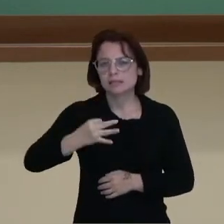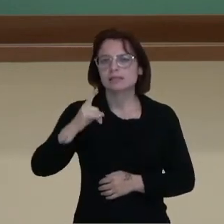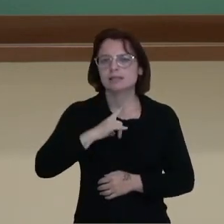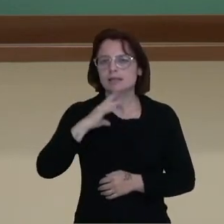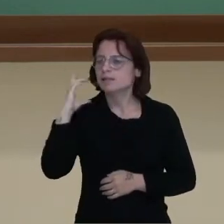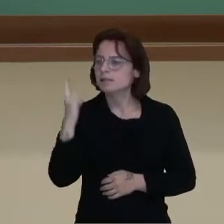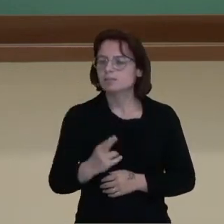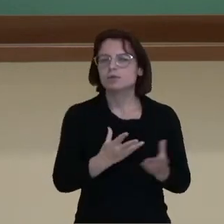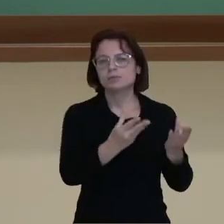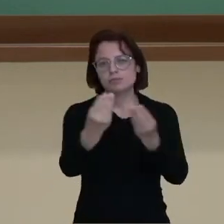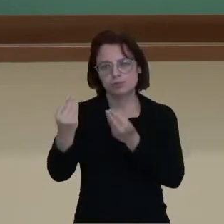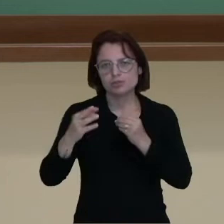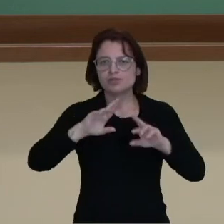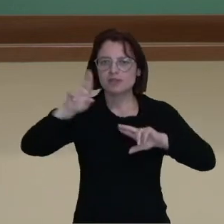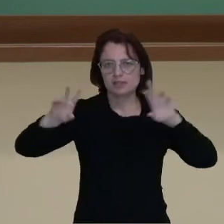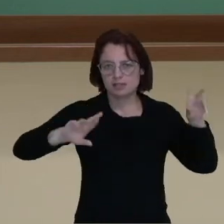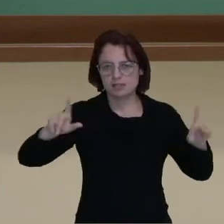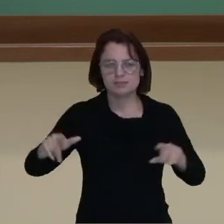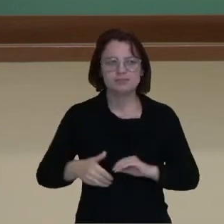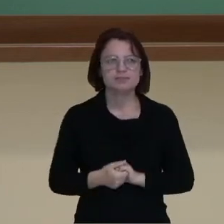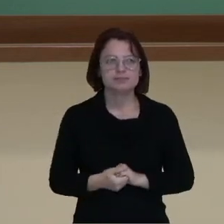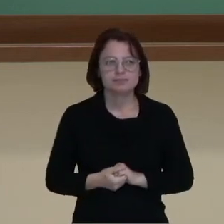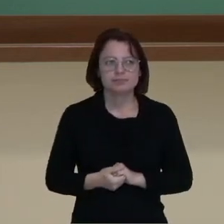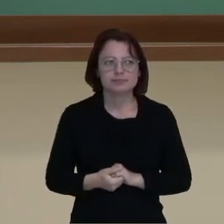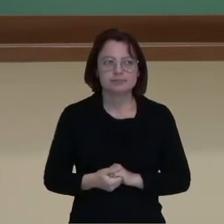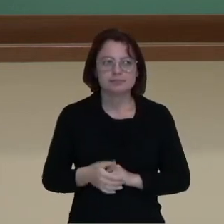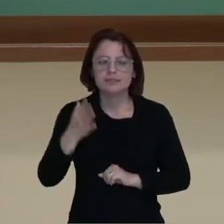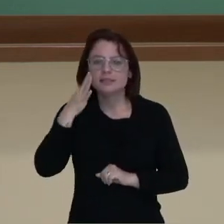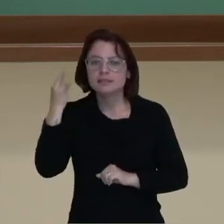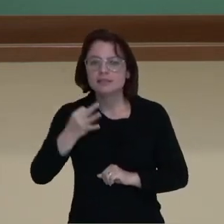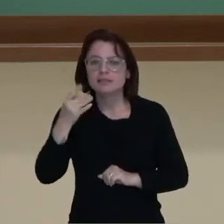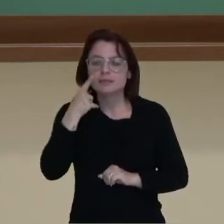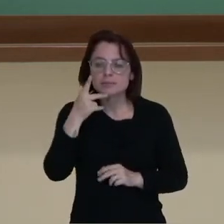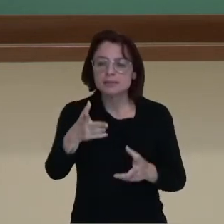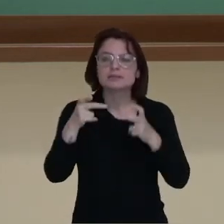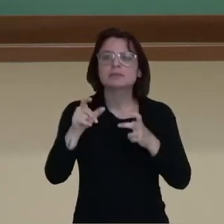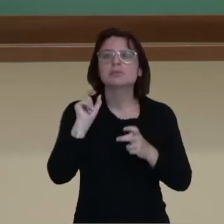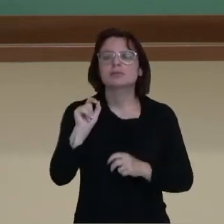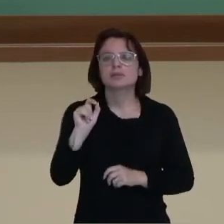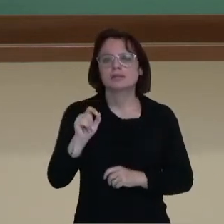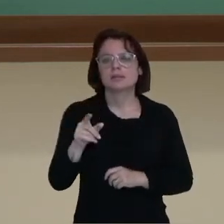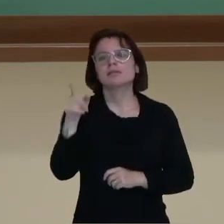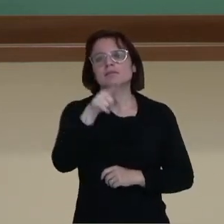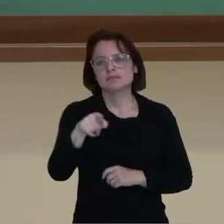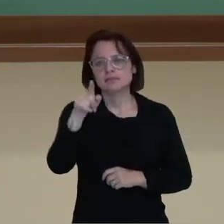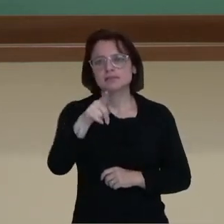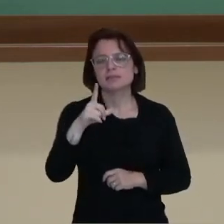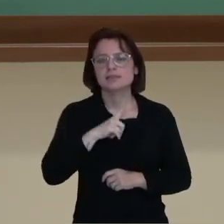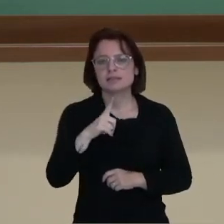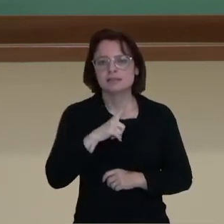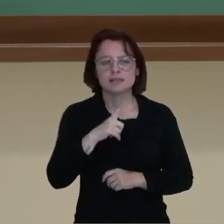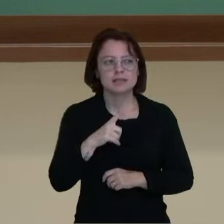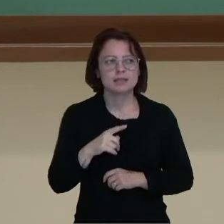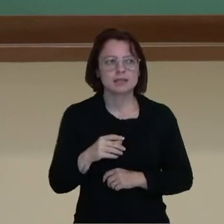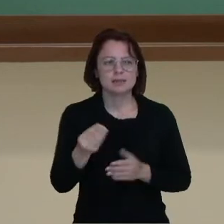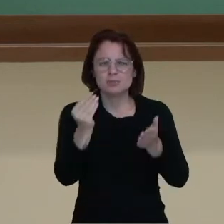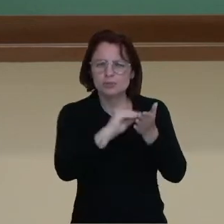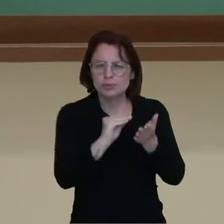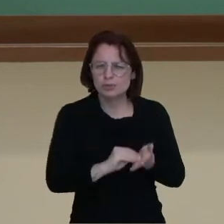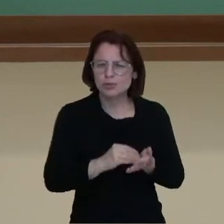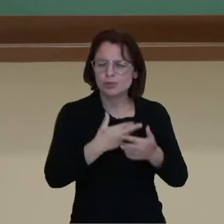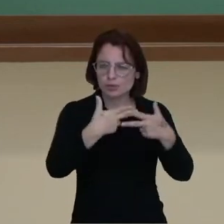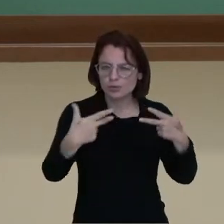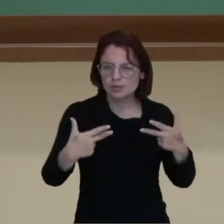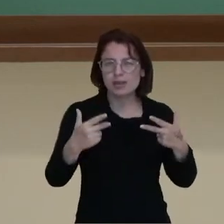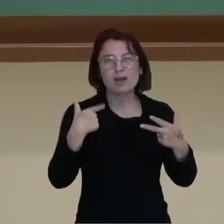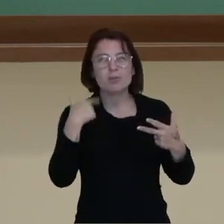respostas muito diferentes, né? E talvez você perceba também que você vai colocar coisas ali, olha, professor, eu acho que